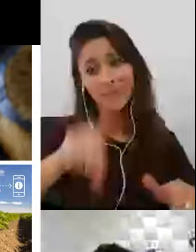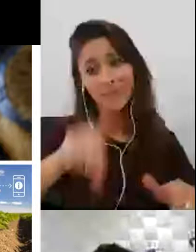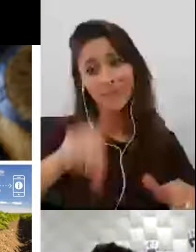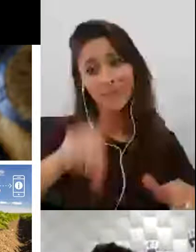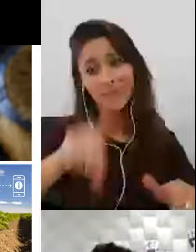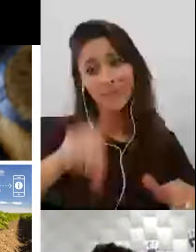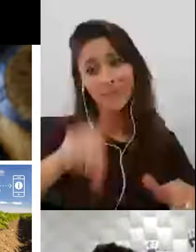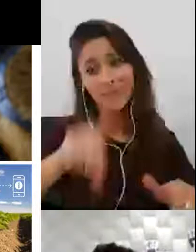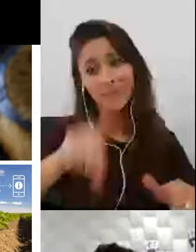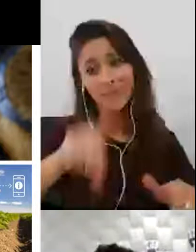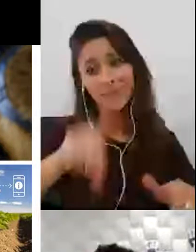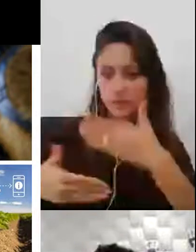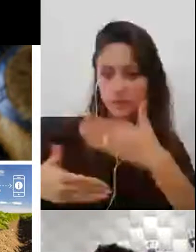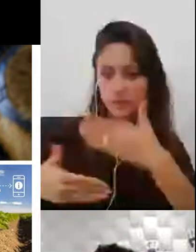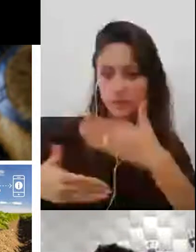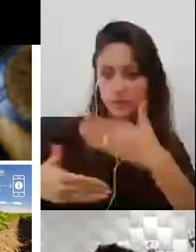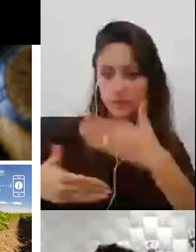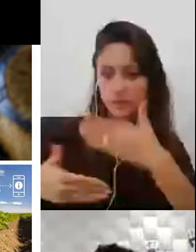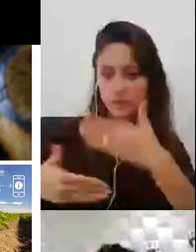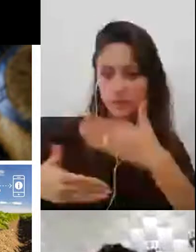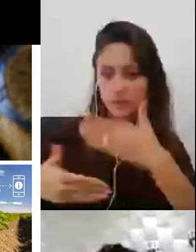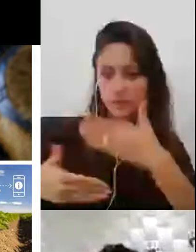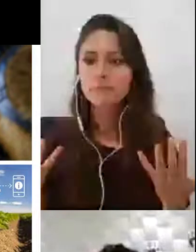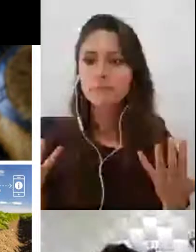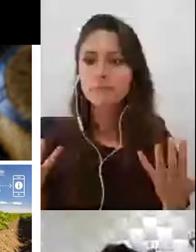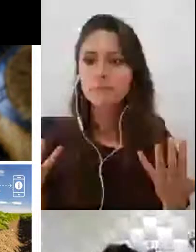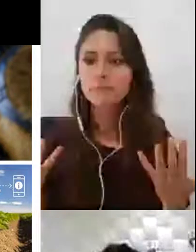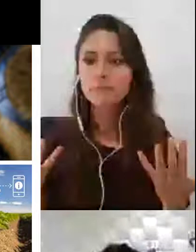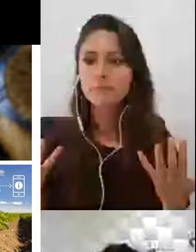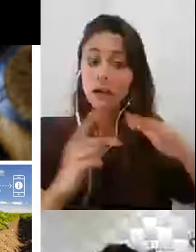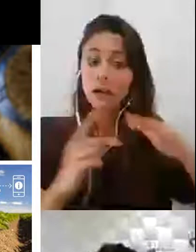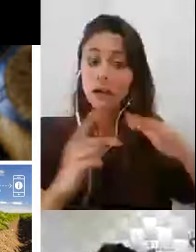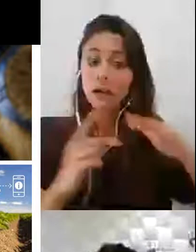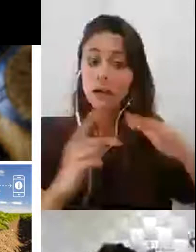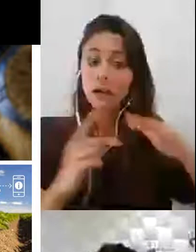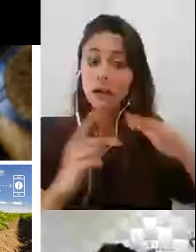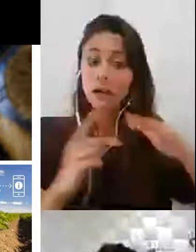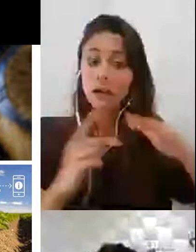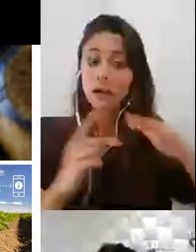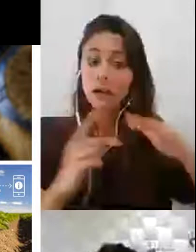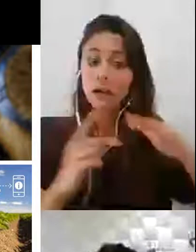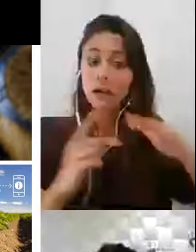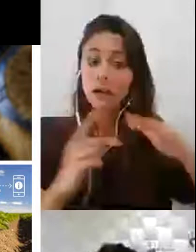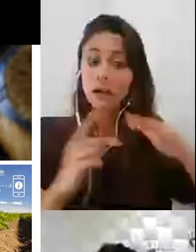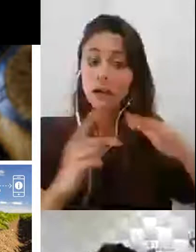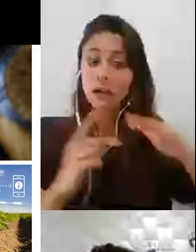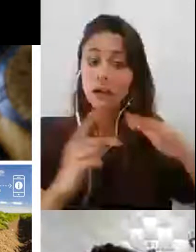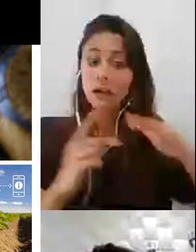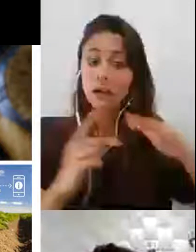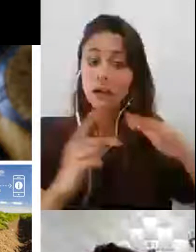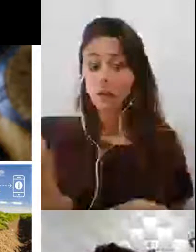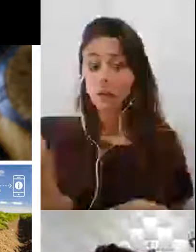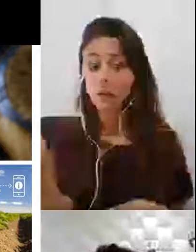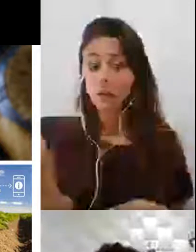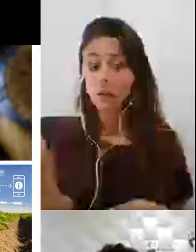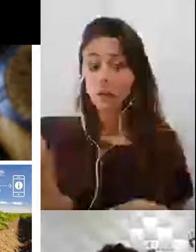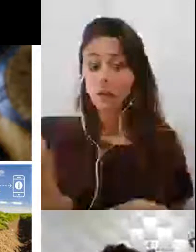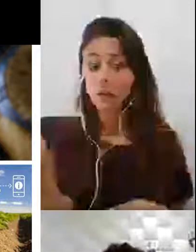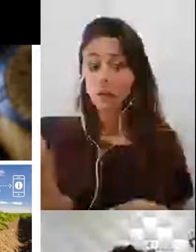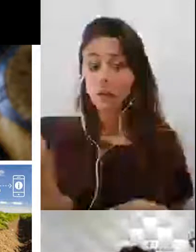desenvolver soluções que cada vez mais chamem a atenção do mercado consumidor. E nós, como engenheiros, né,